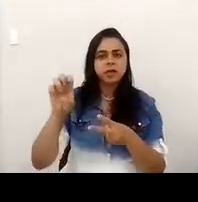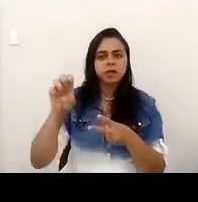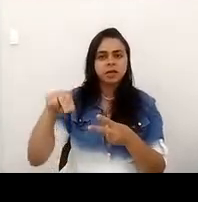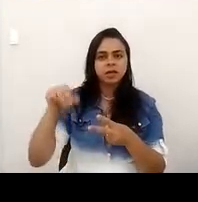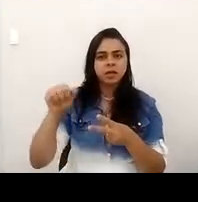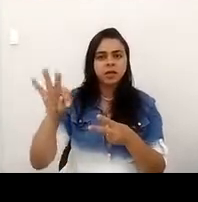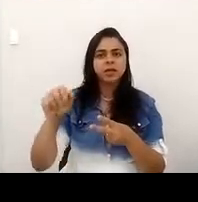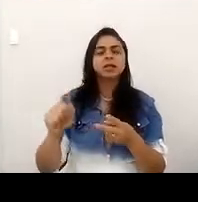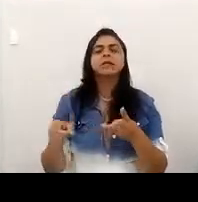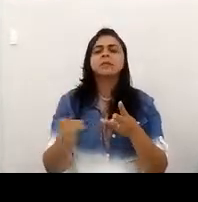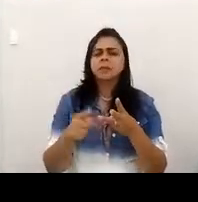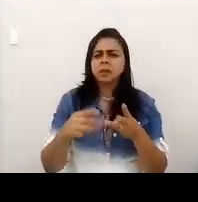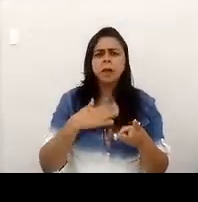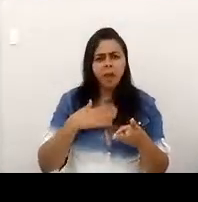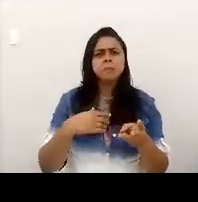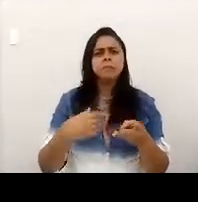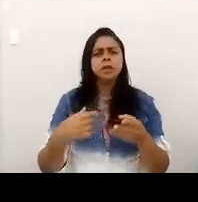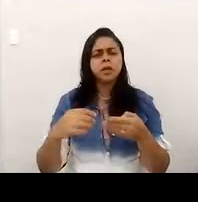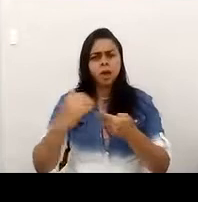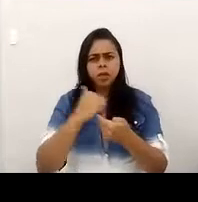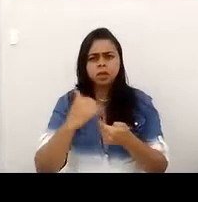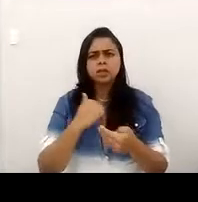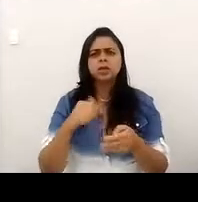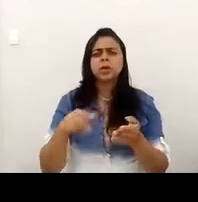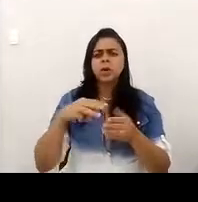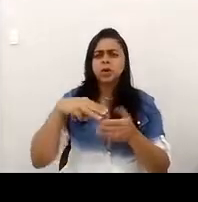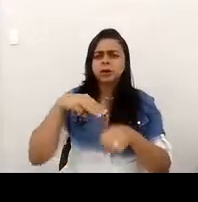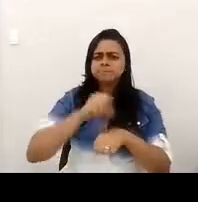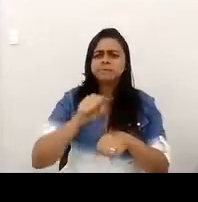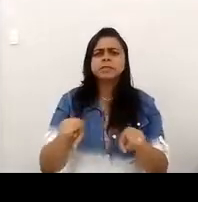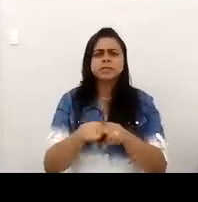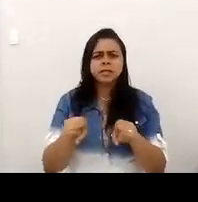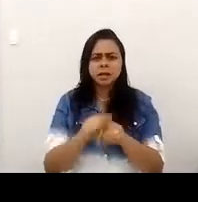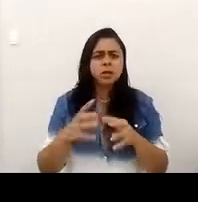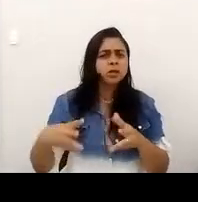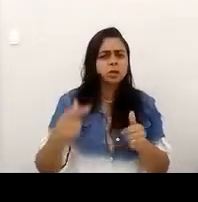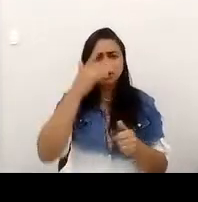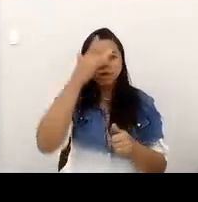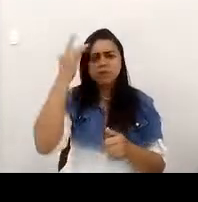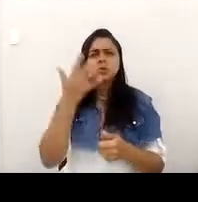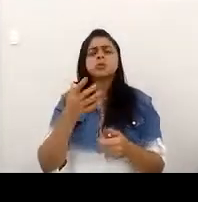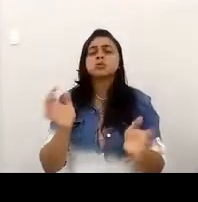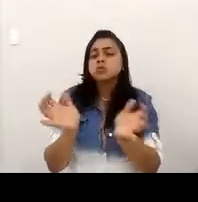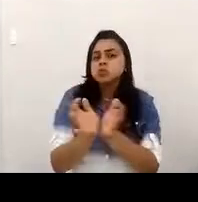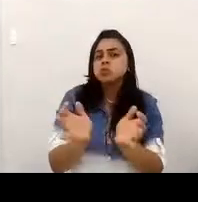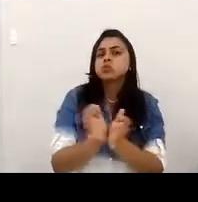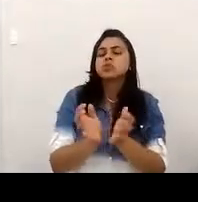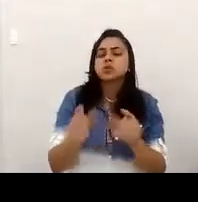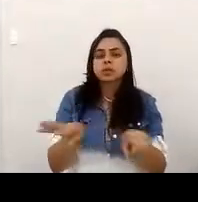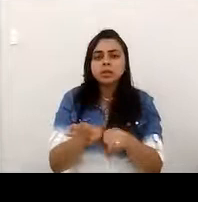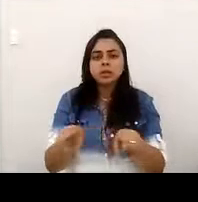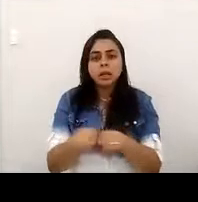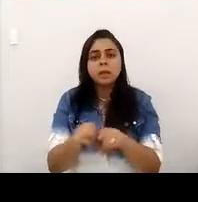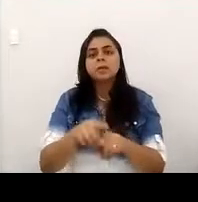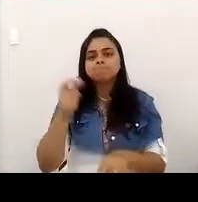professora Daniele também, enfim, a todos que estão participando também da turma anterior aí,